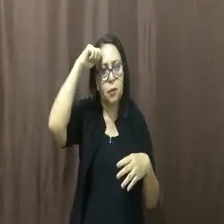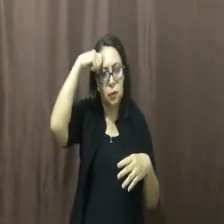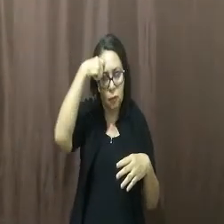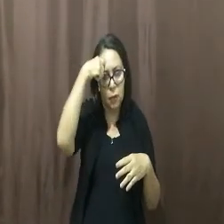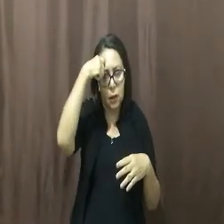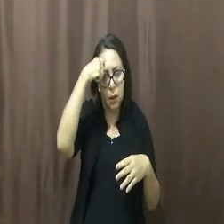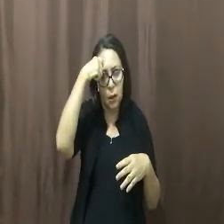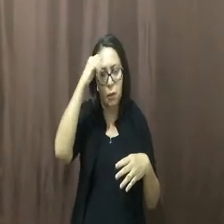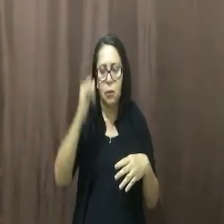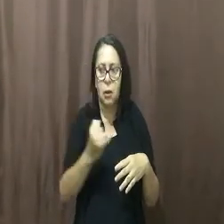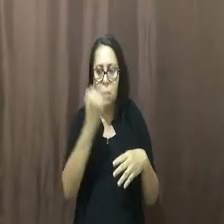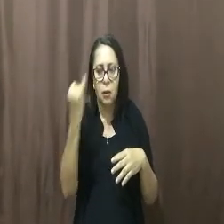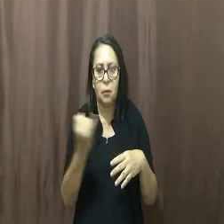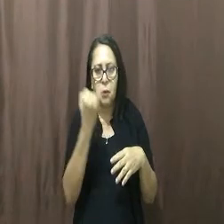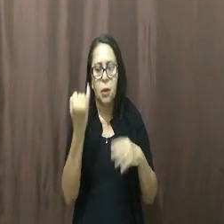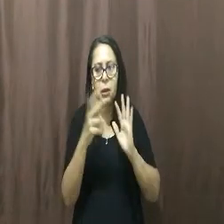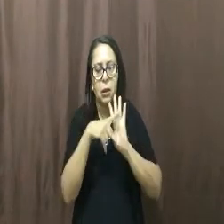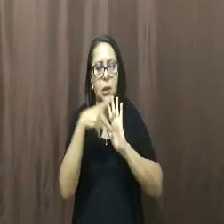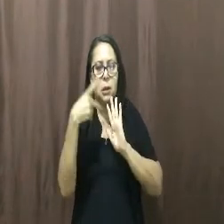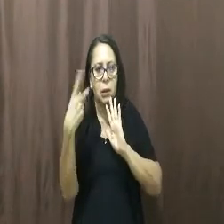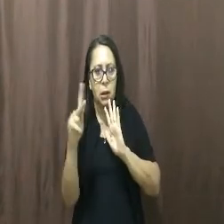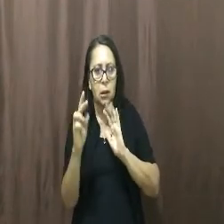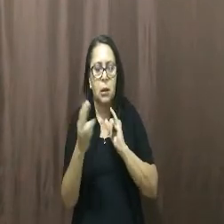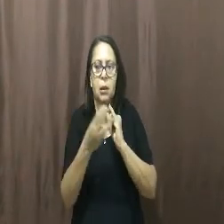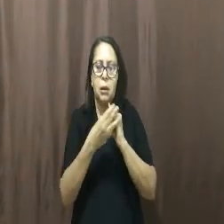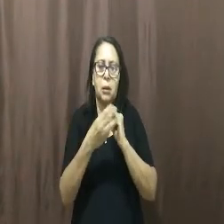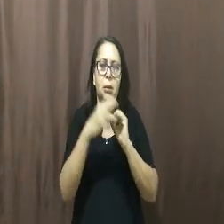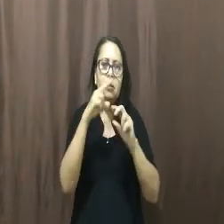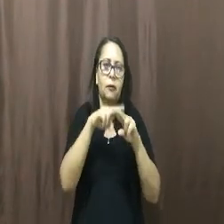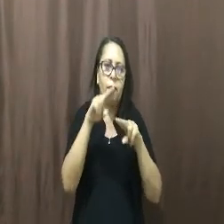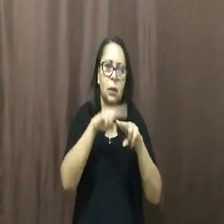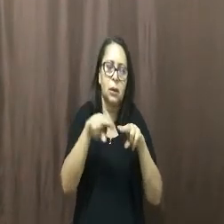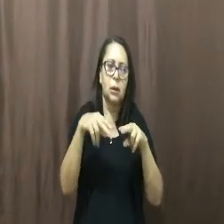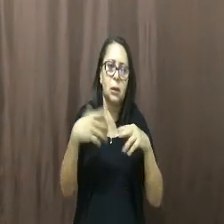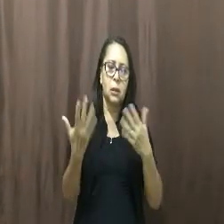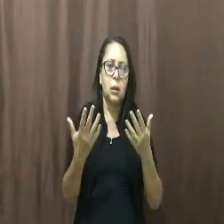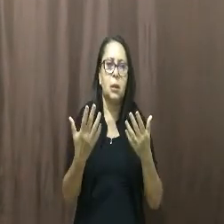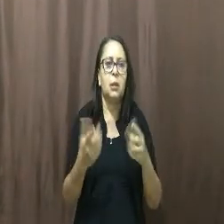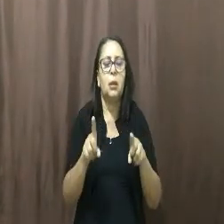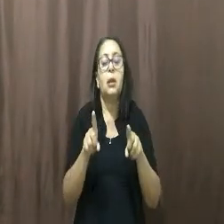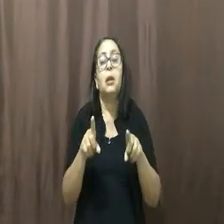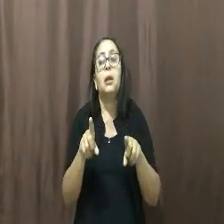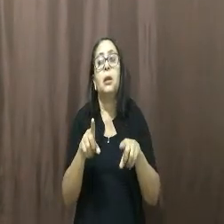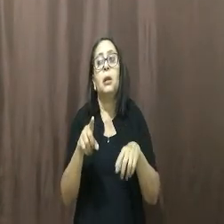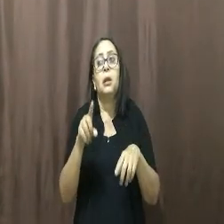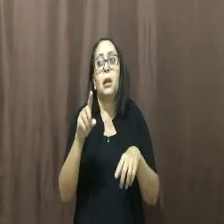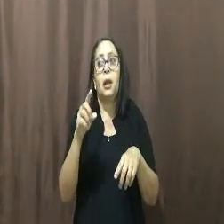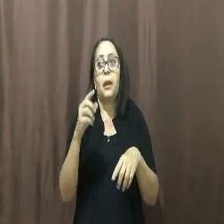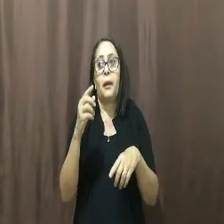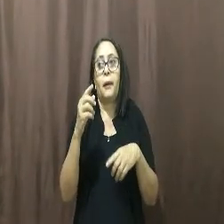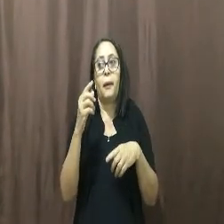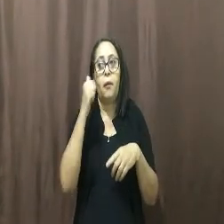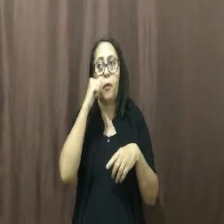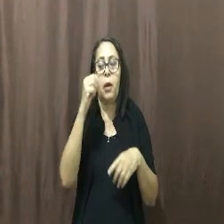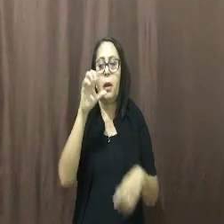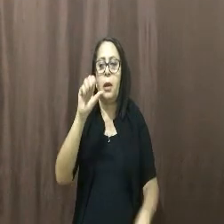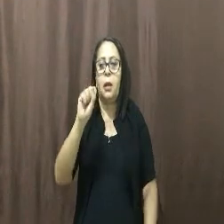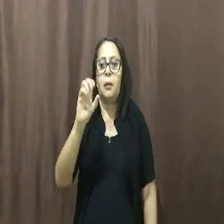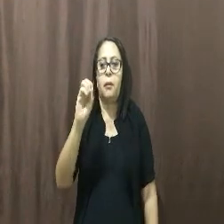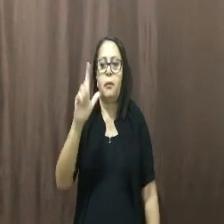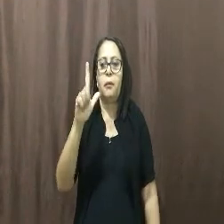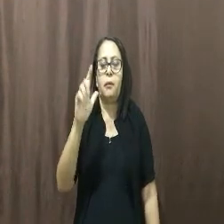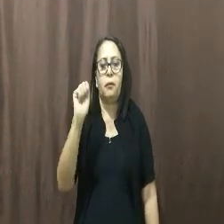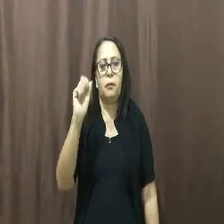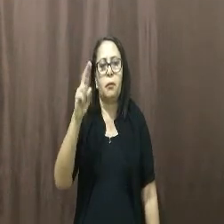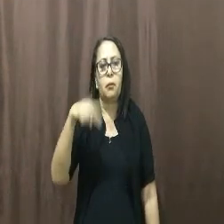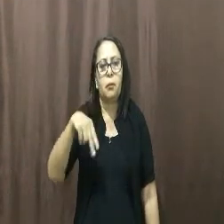o Uno Negro, né? Isso, Sobre essa negro. instituição, sobre a importância do Campo Santo Inês no estado, a própria Solange, né?